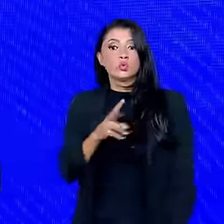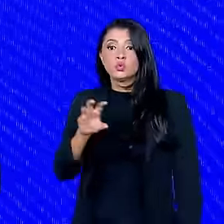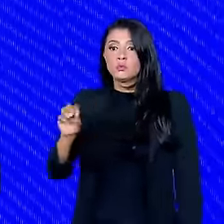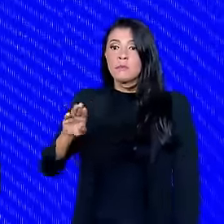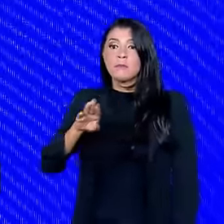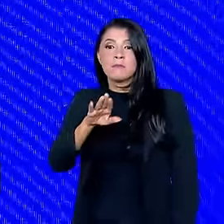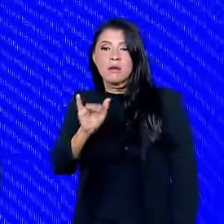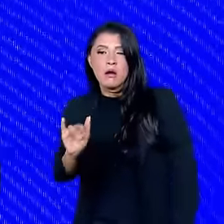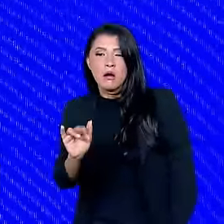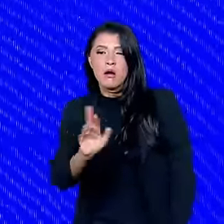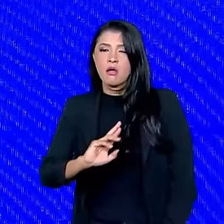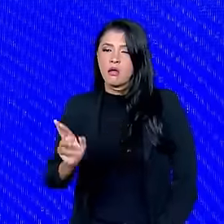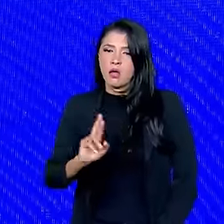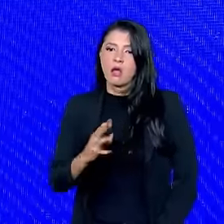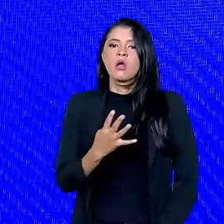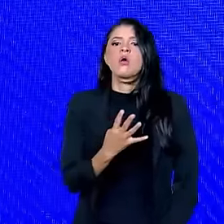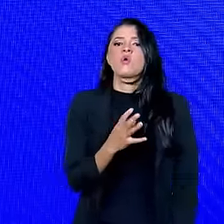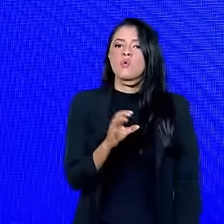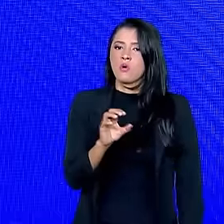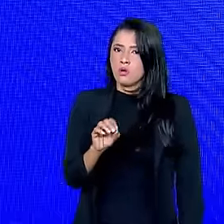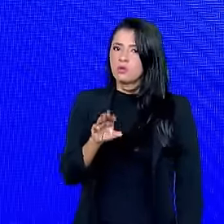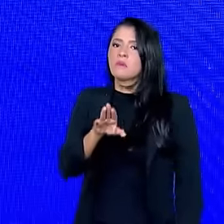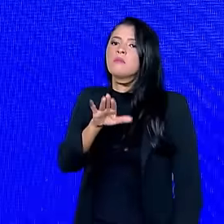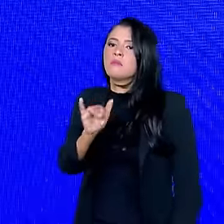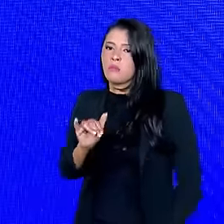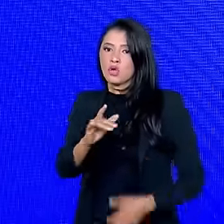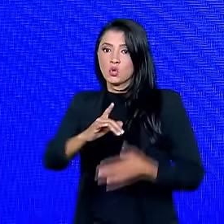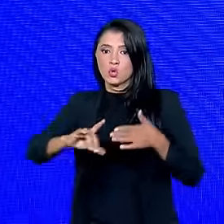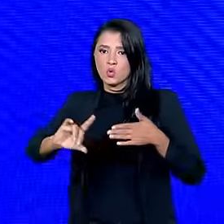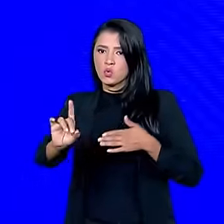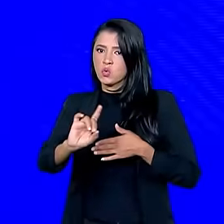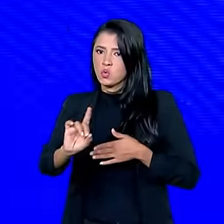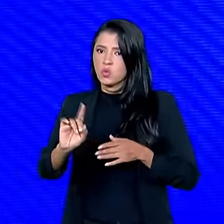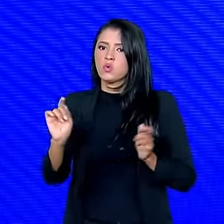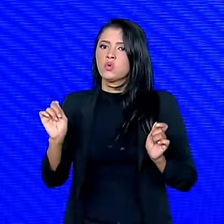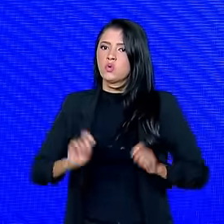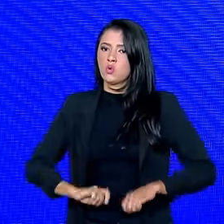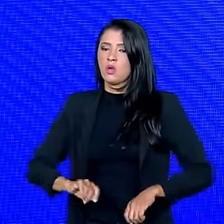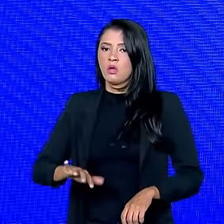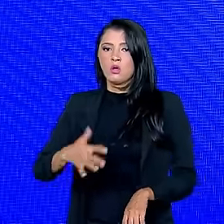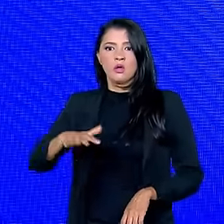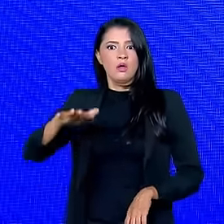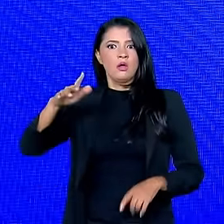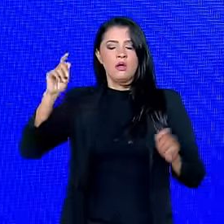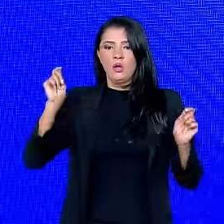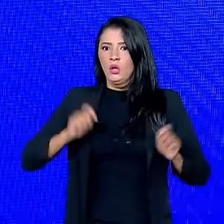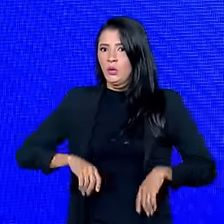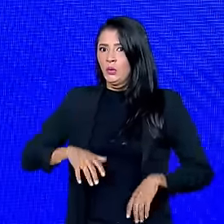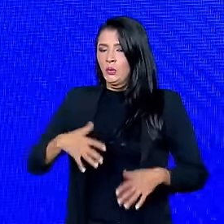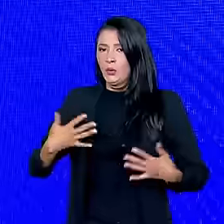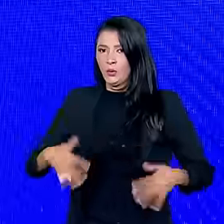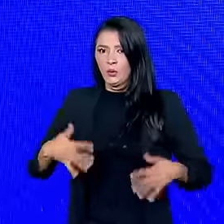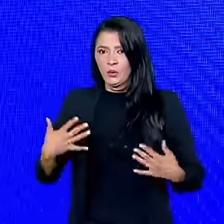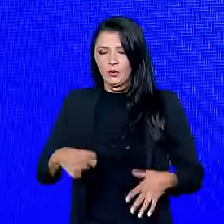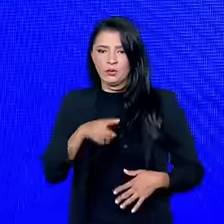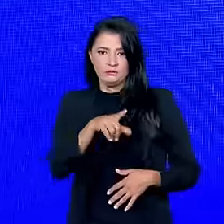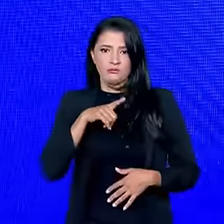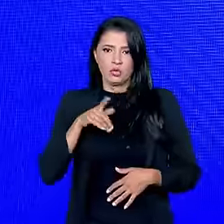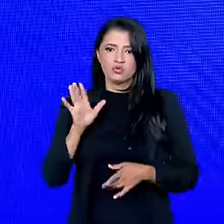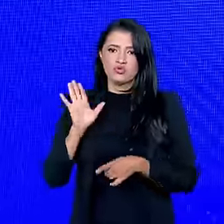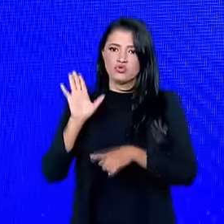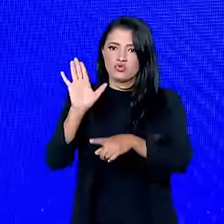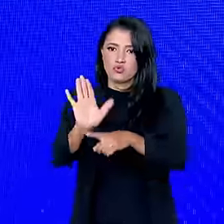de 40 bilhões de dólares, que podem, portanto, ajudar na descarbonização da